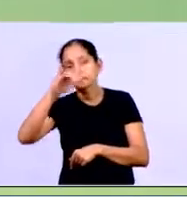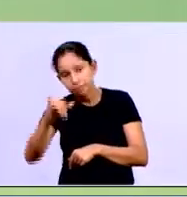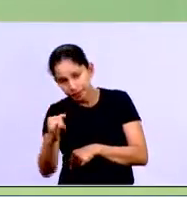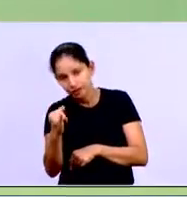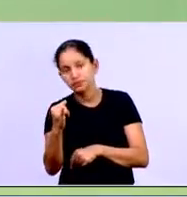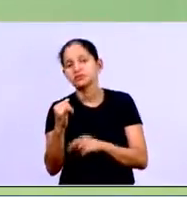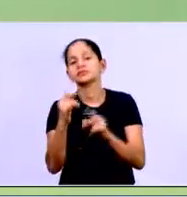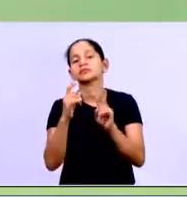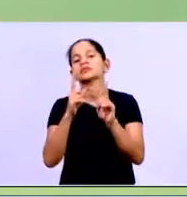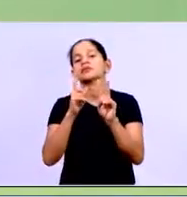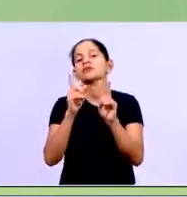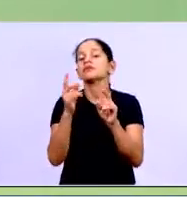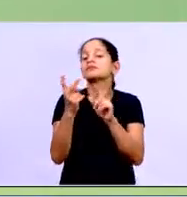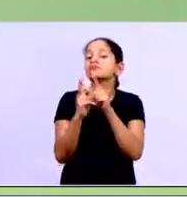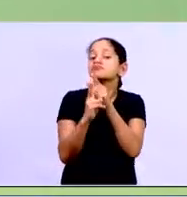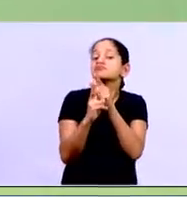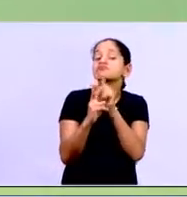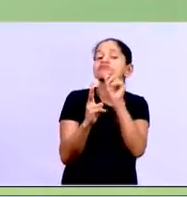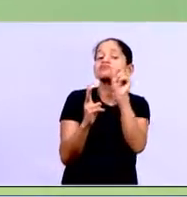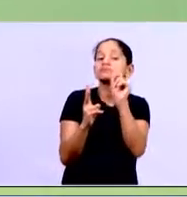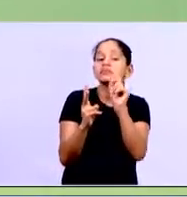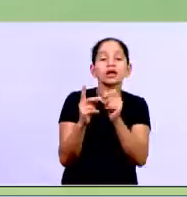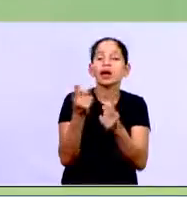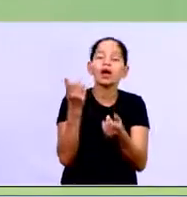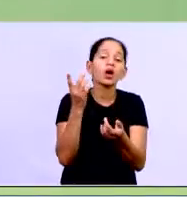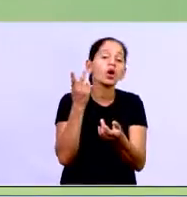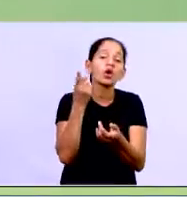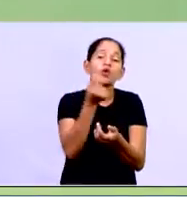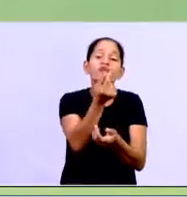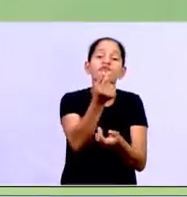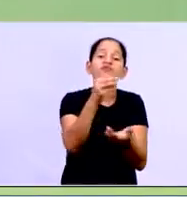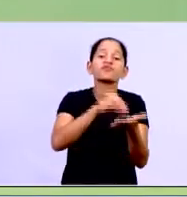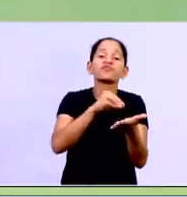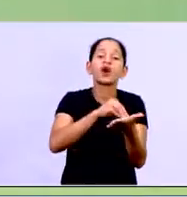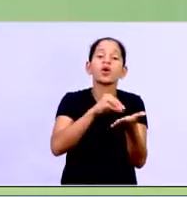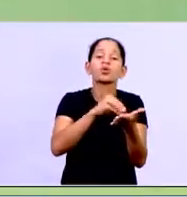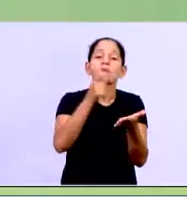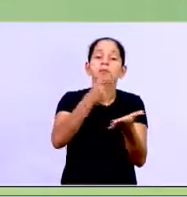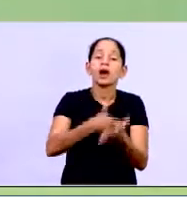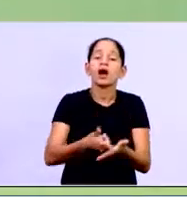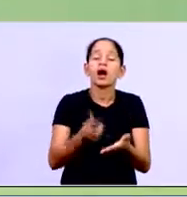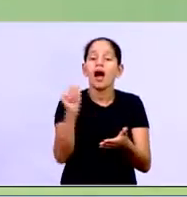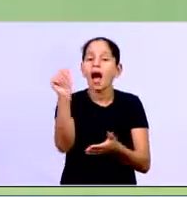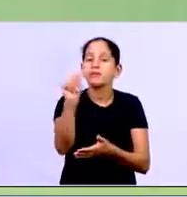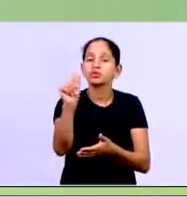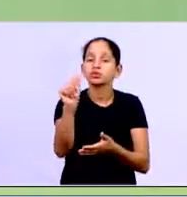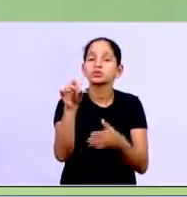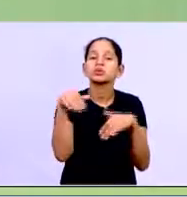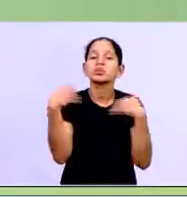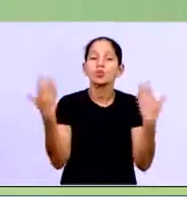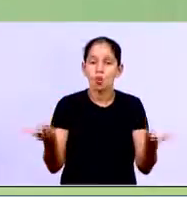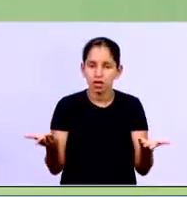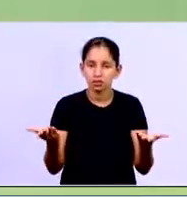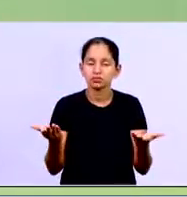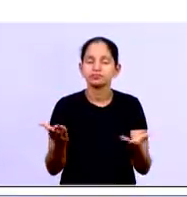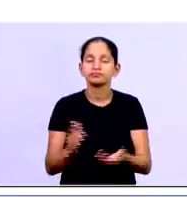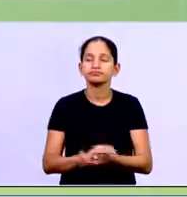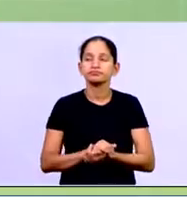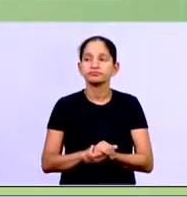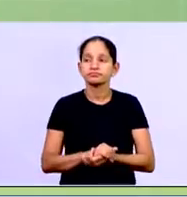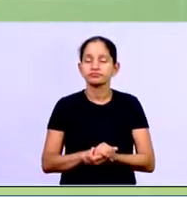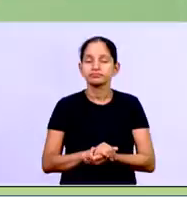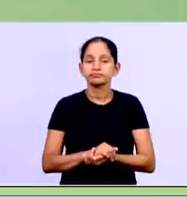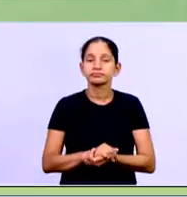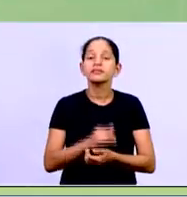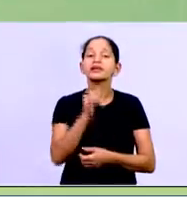como juros, e a outra é o capital, conhecido como amortização. Então vamos lá, nós